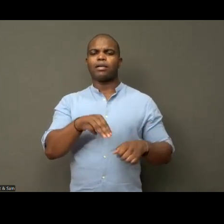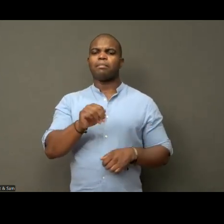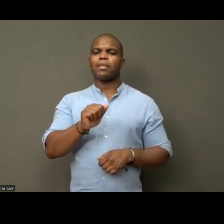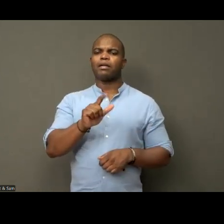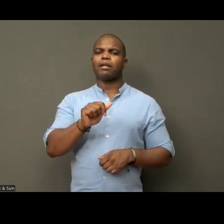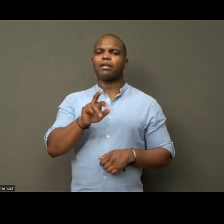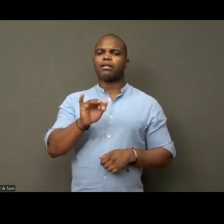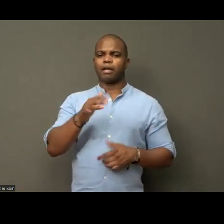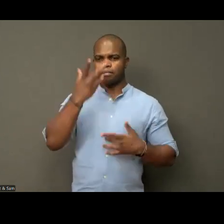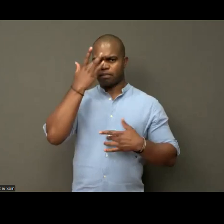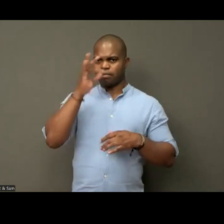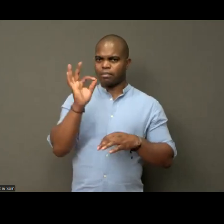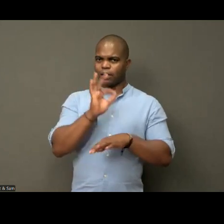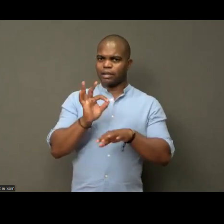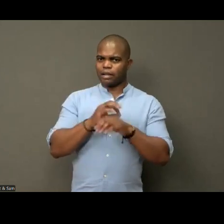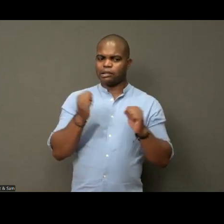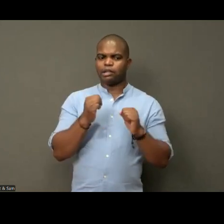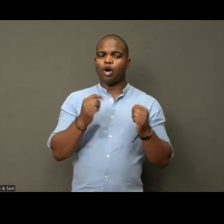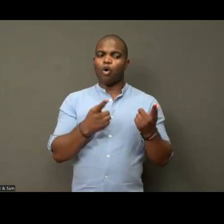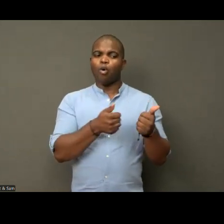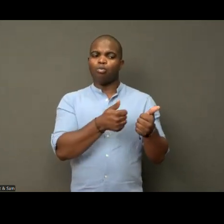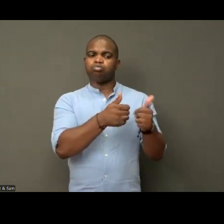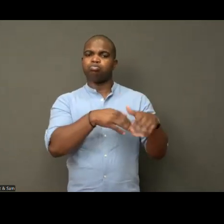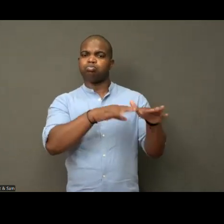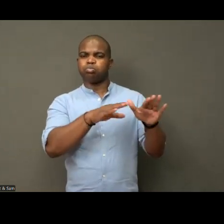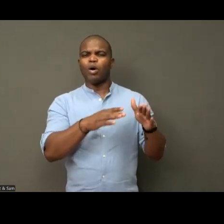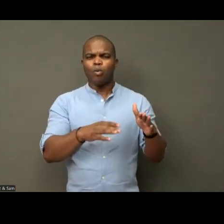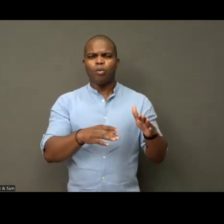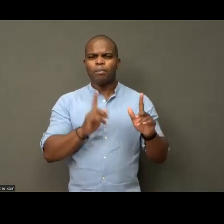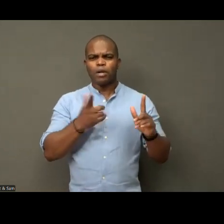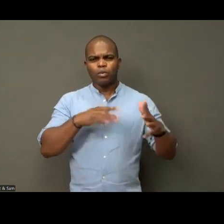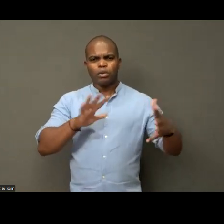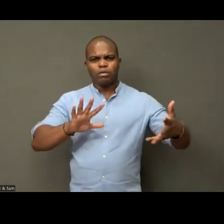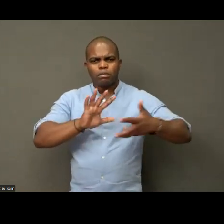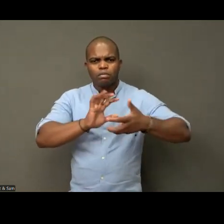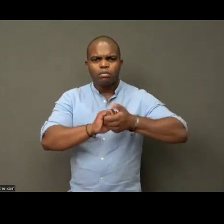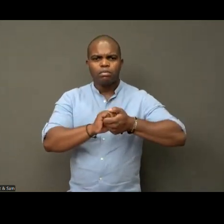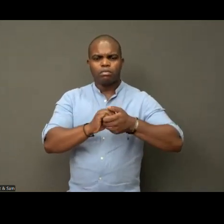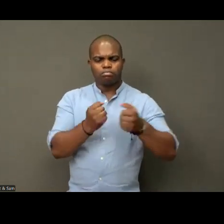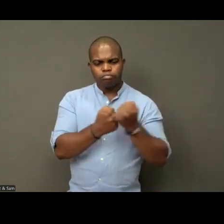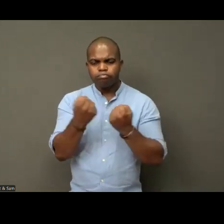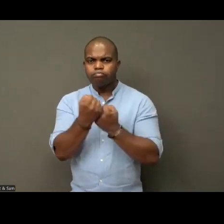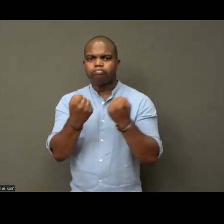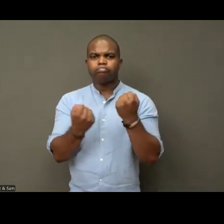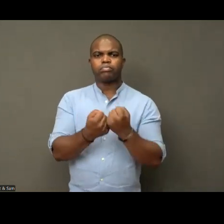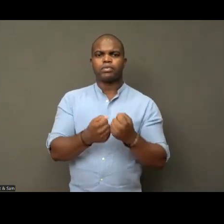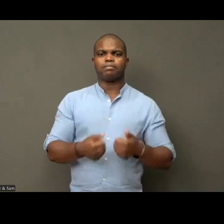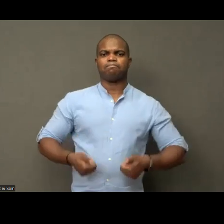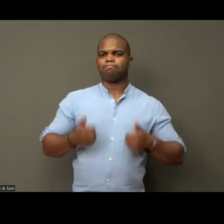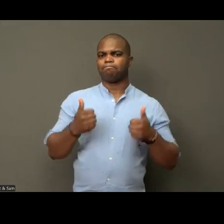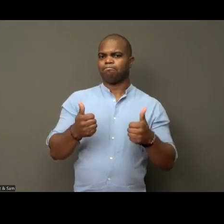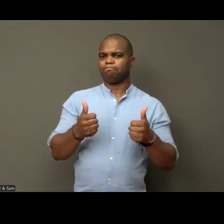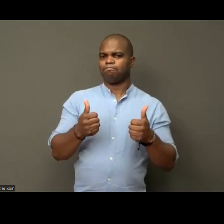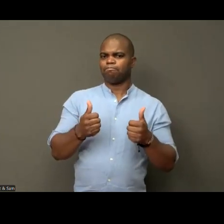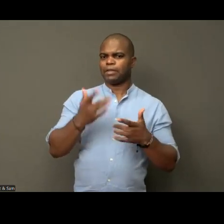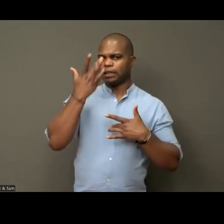se não pensamos e aplicamos, coordenamos, aplicamos de maneira